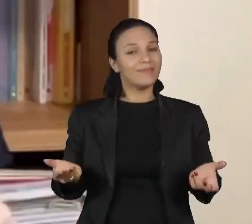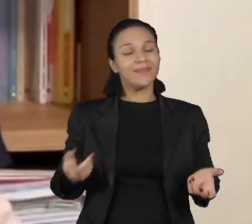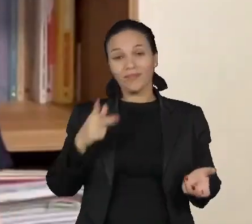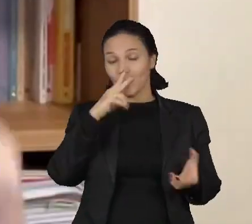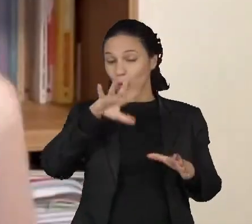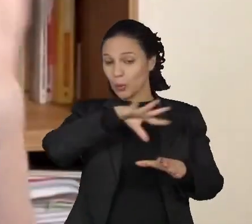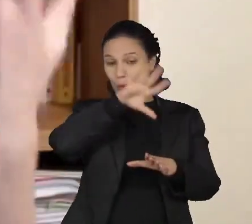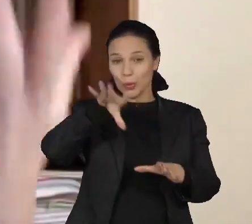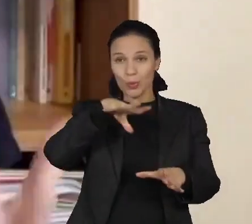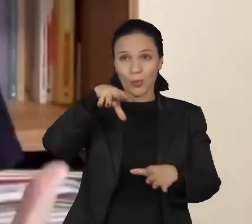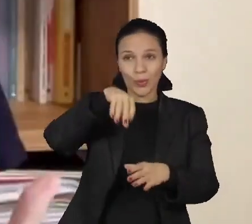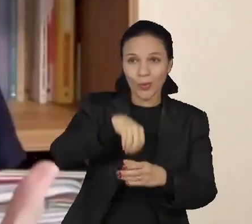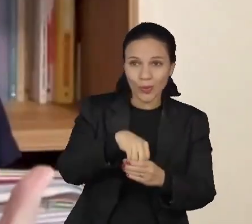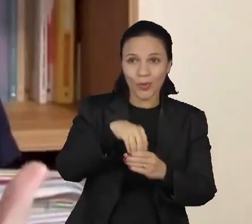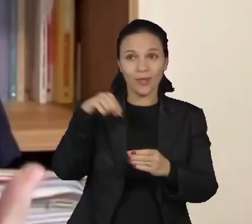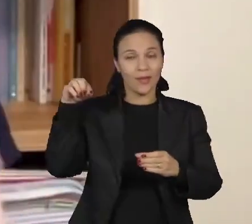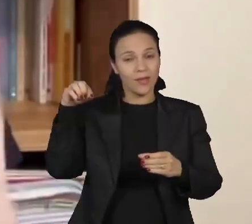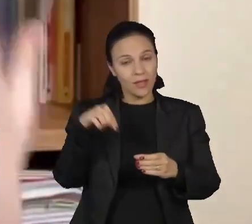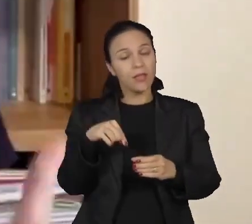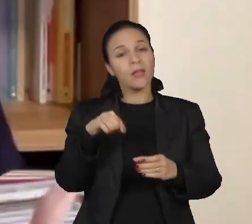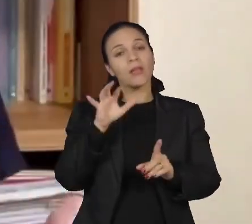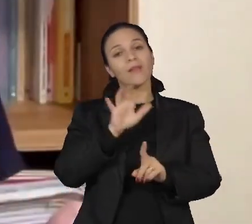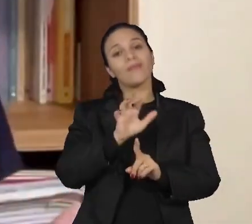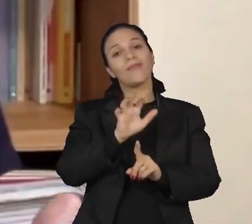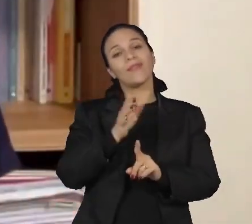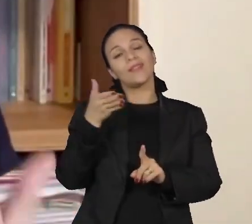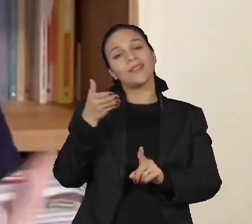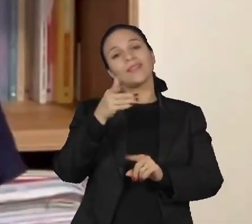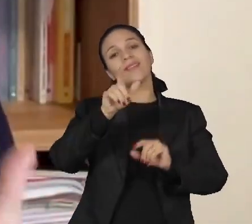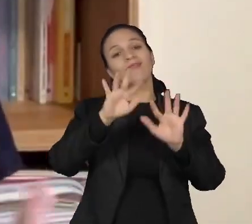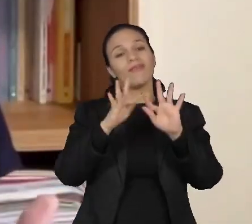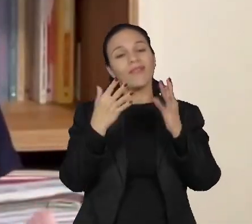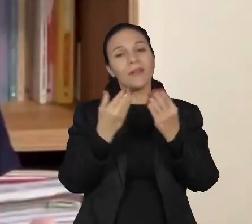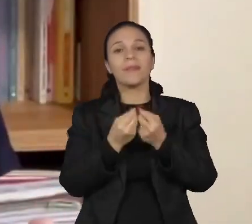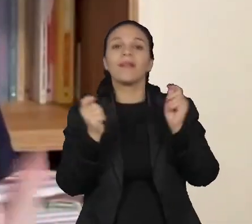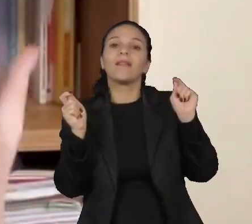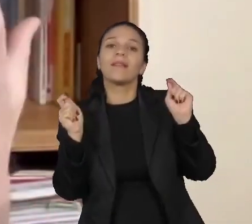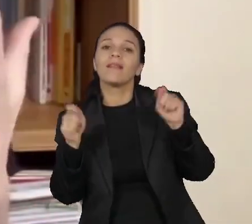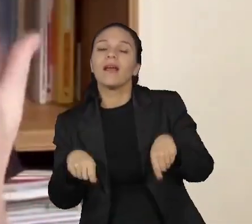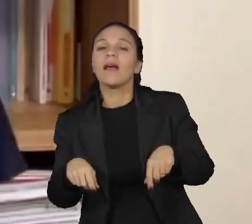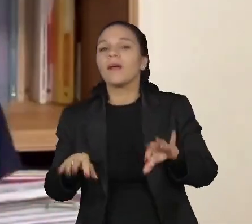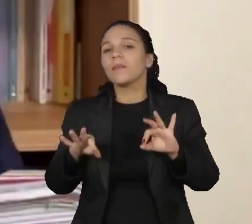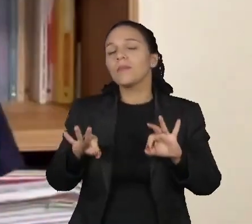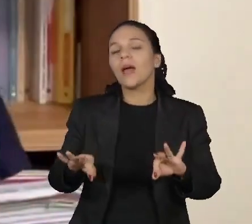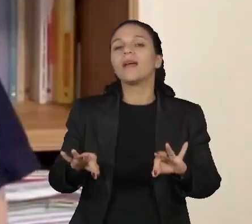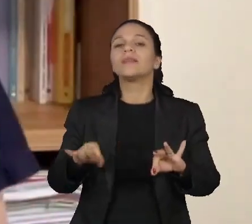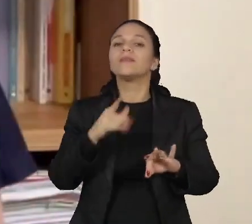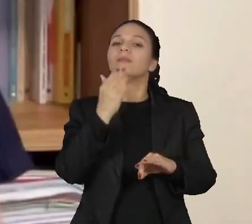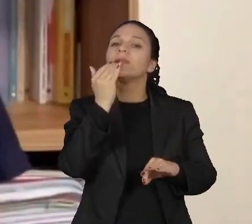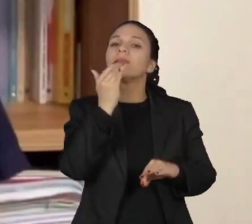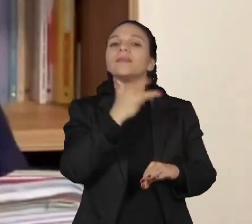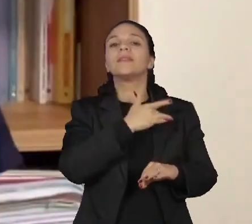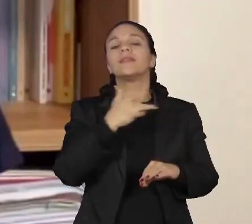conjugação desses fatores que vai fazer com que essa família possa efetivamente acessar uma alimentação adequada e saudável.